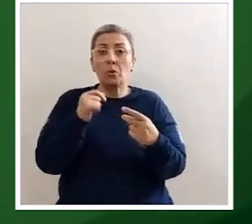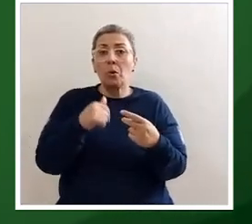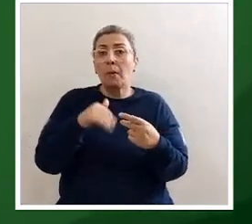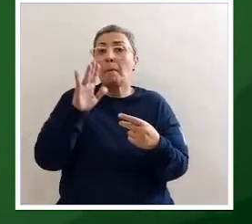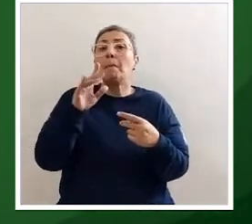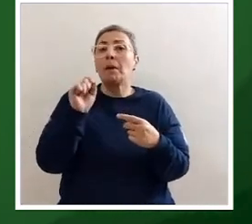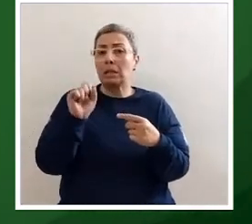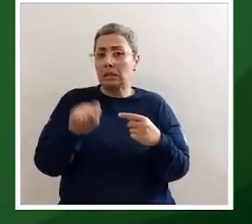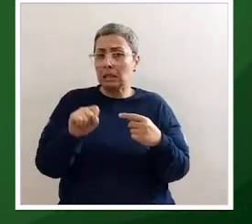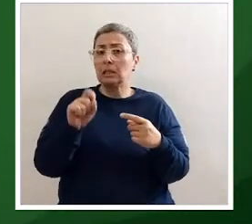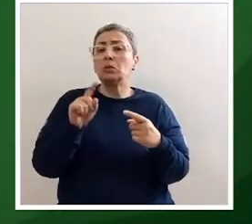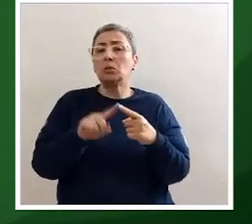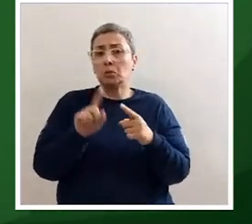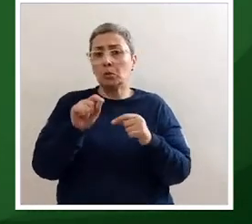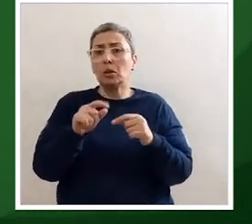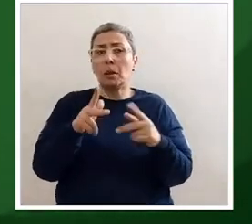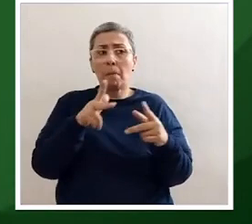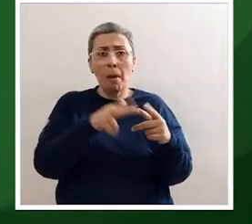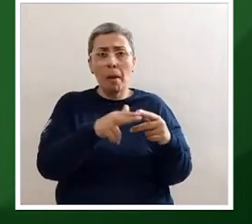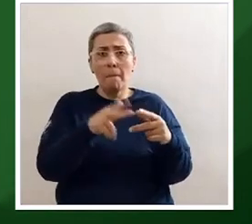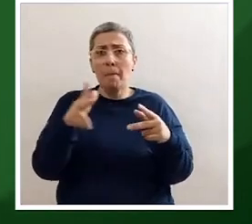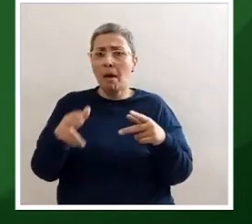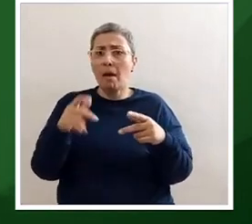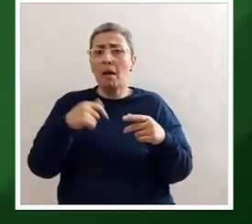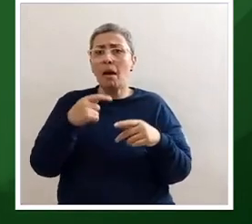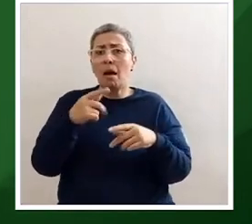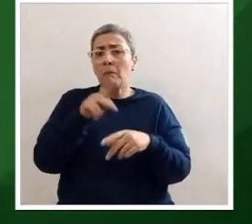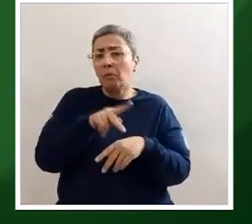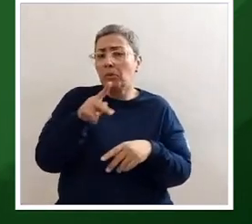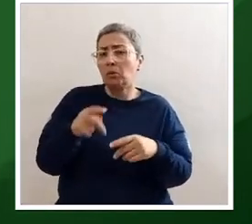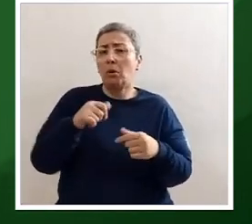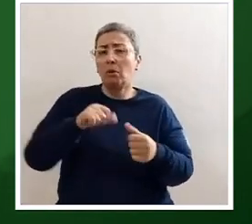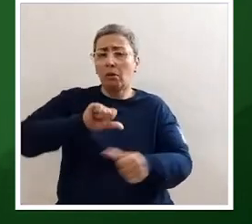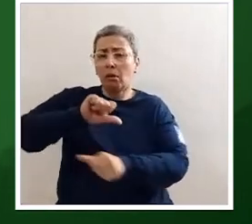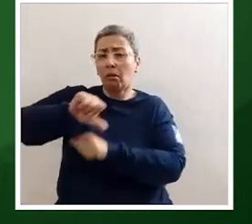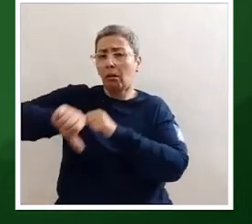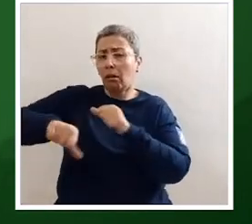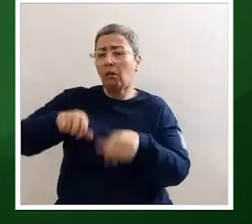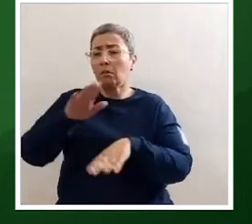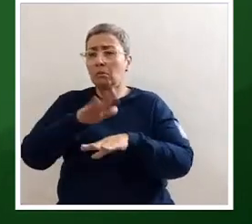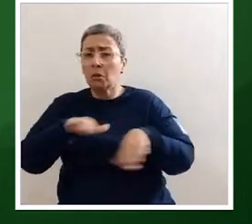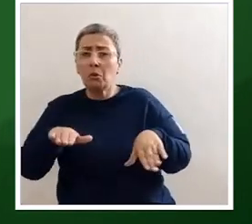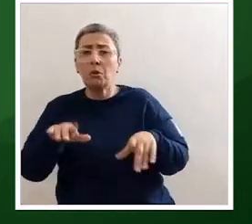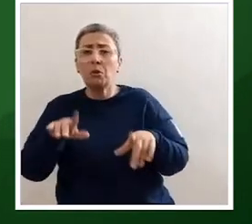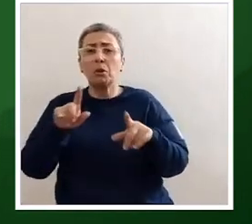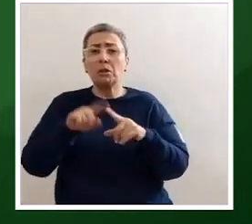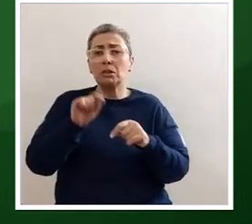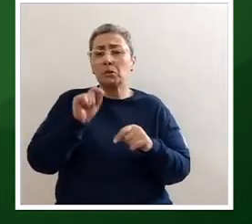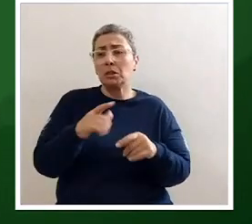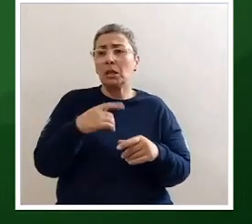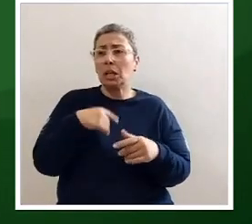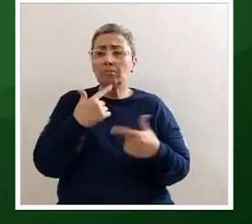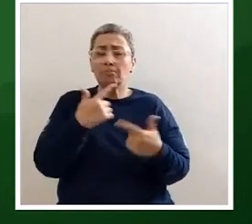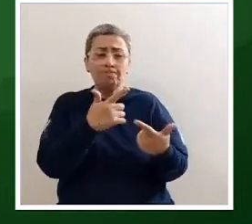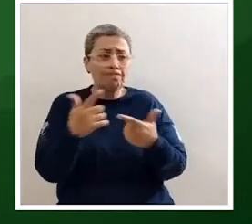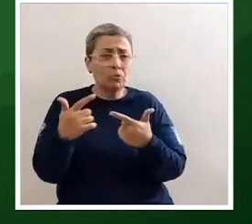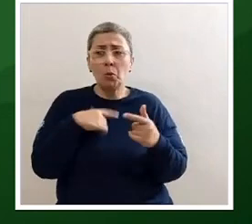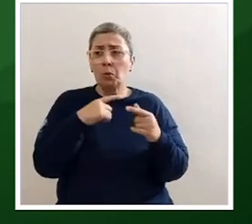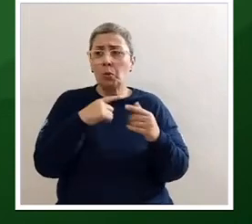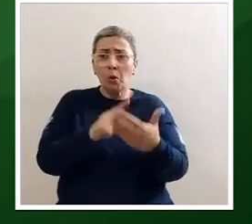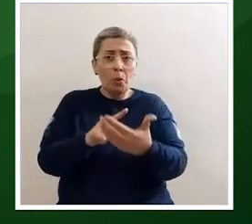pouquinho sim pela questão da fragmentação vários professores essa criança de repente não tem o mesmo